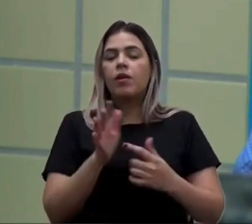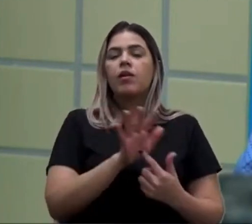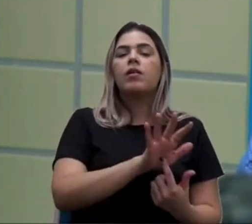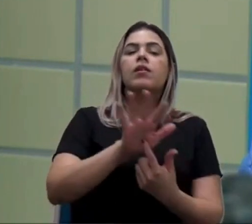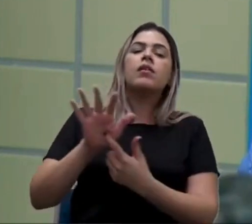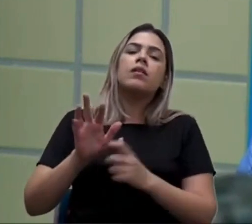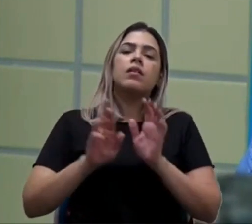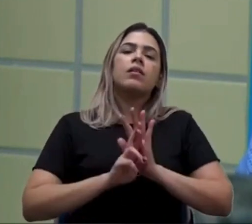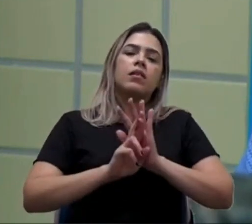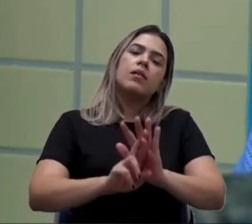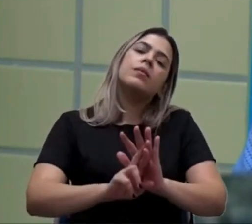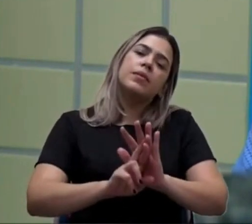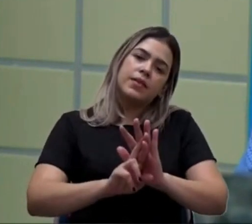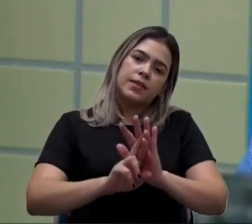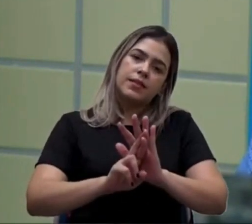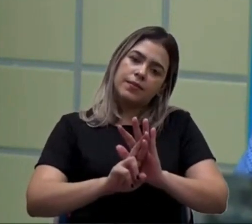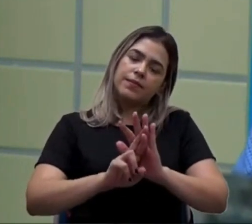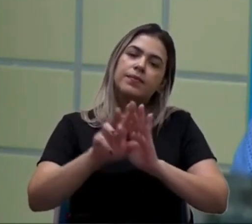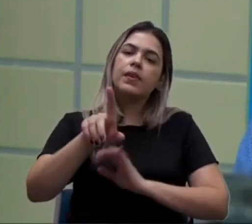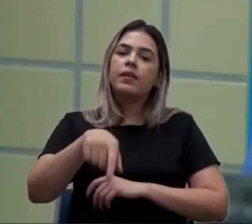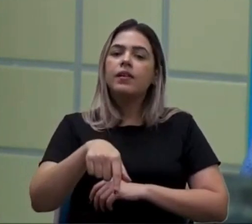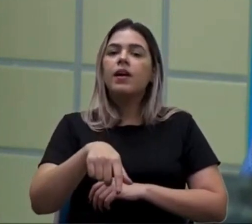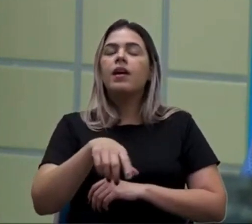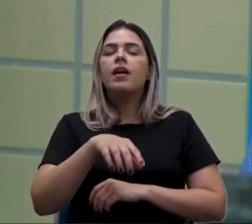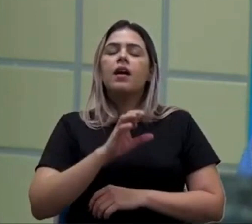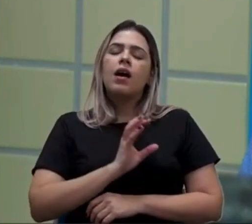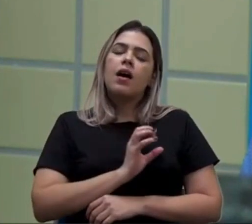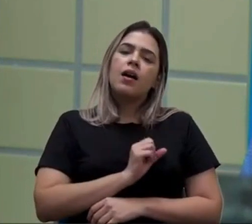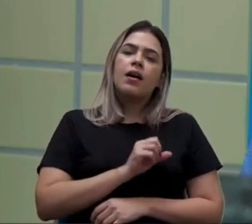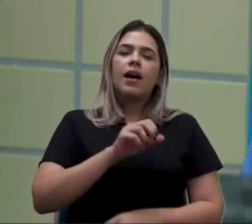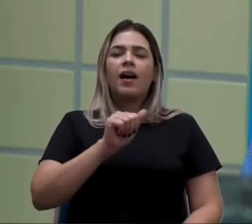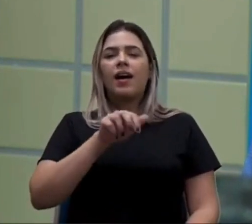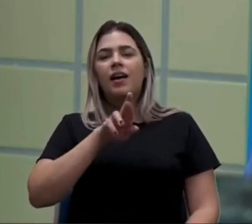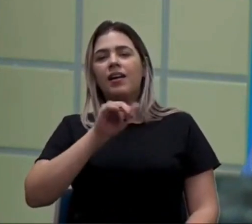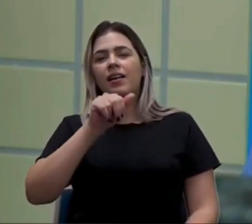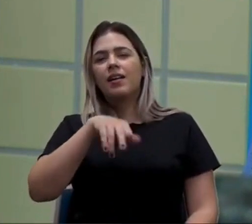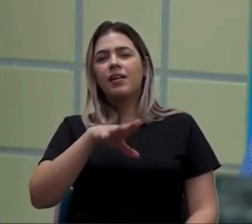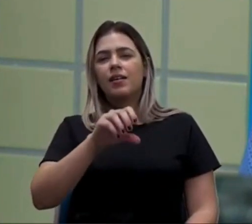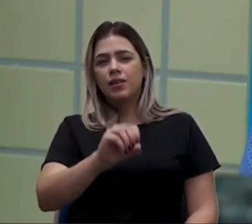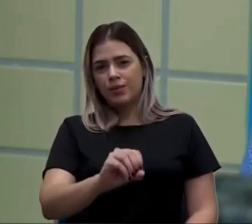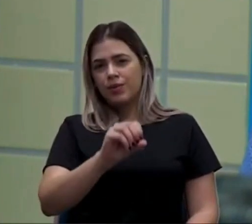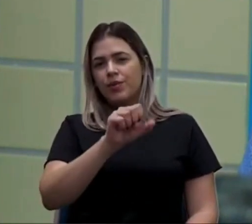representado miticamente que é o romance de Ariano Suassuna o romance a pedra do reino